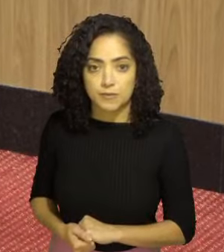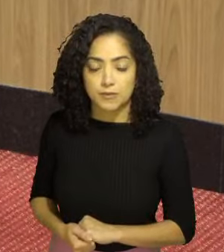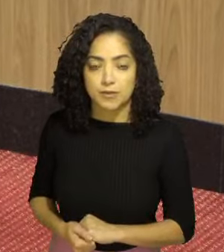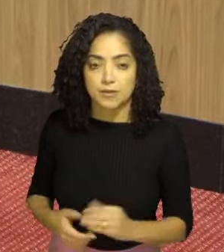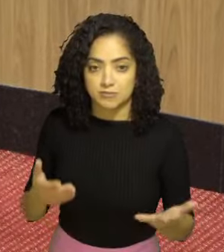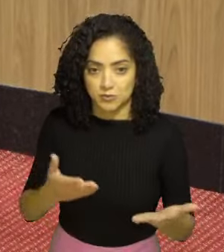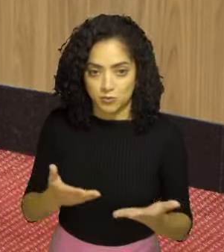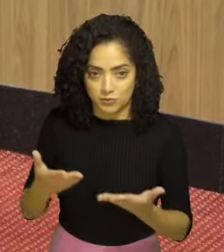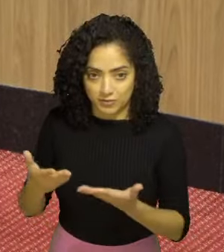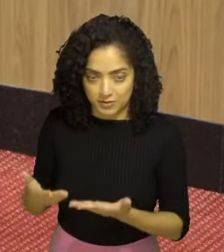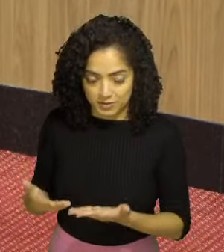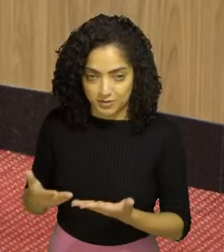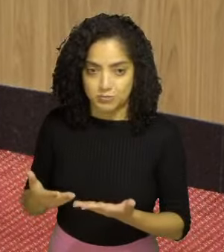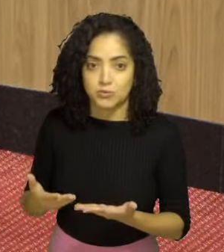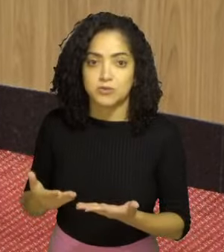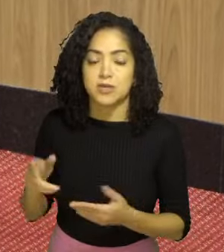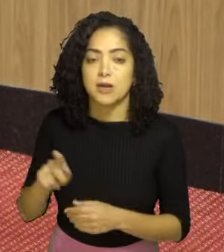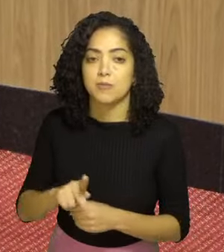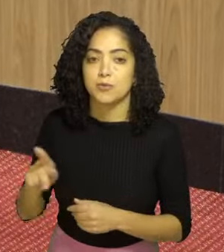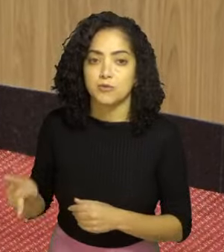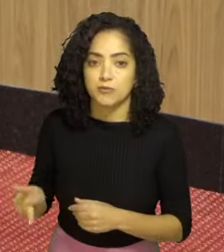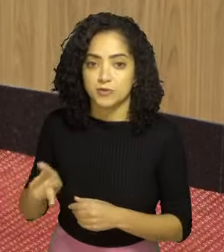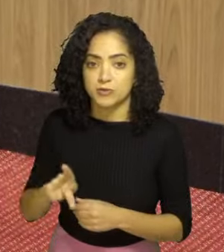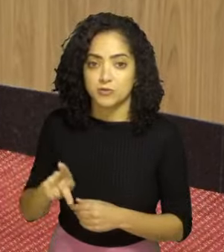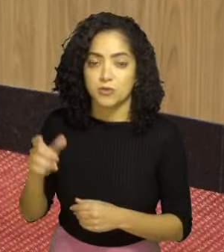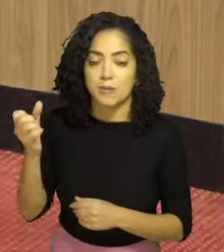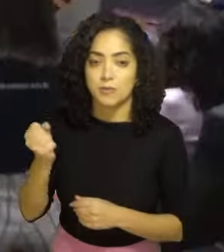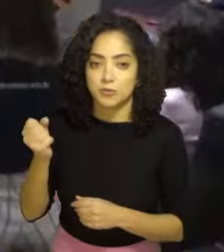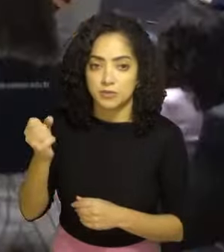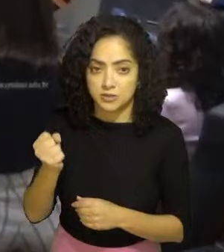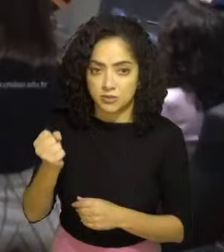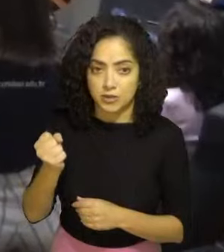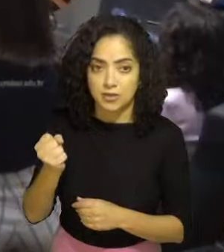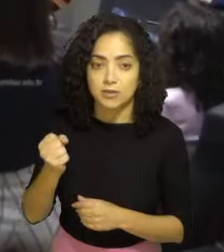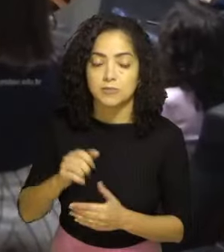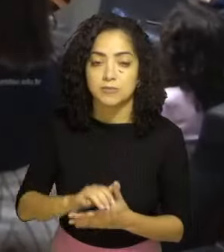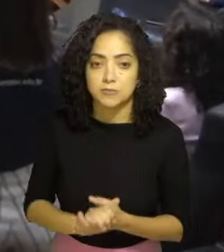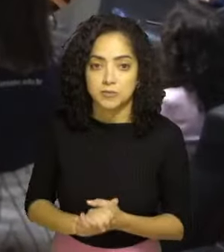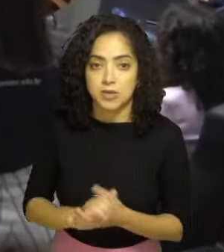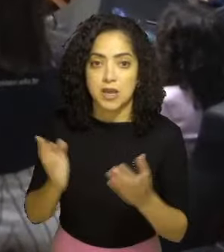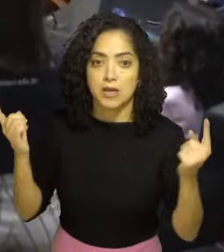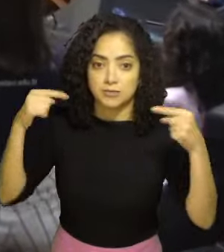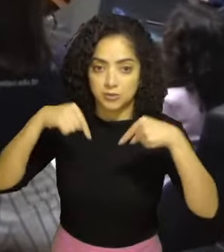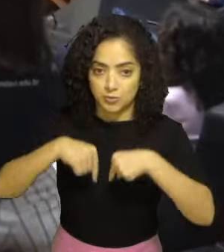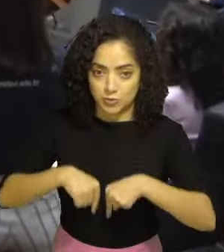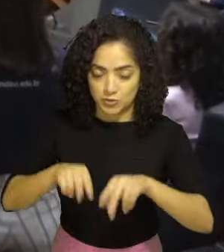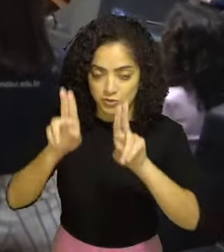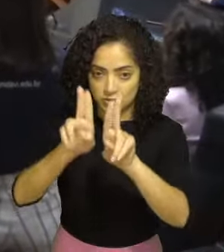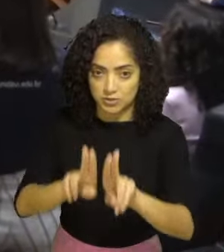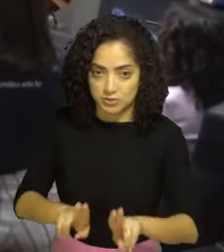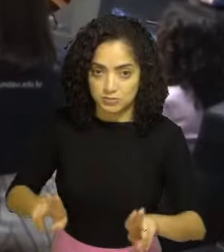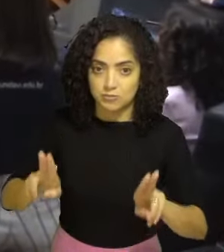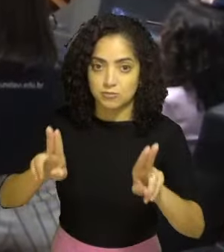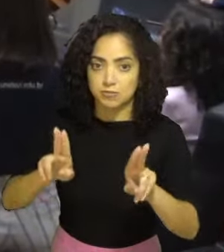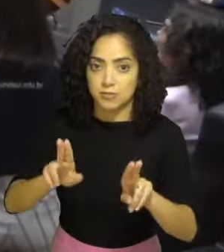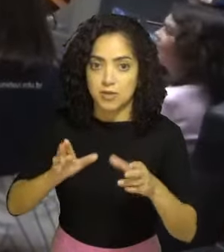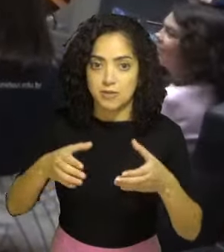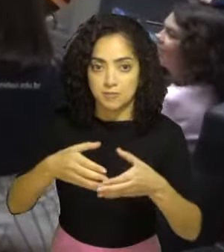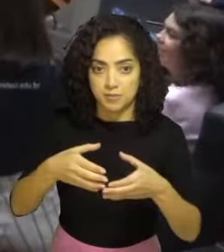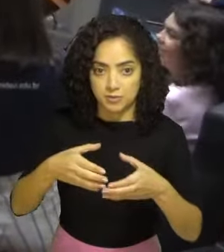Convidamos para receber a homenagem a professora titular aposentada do Departamento de Antropologia da UFSC e membro do Programa